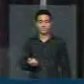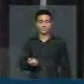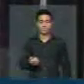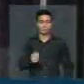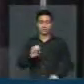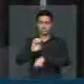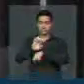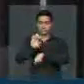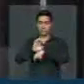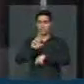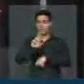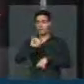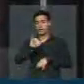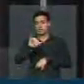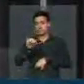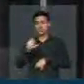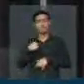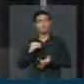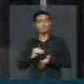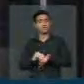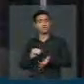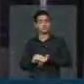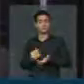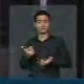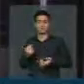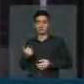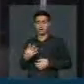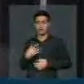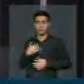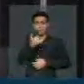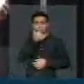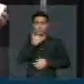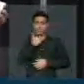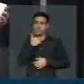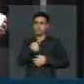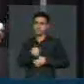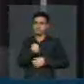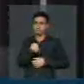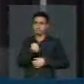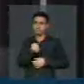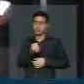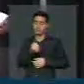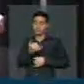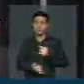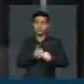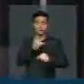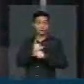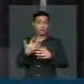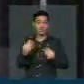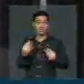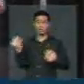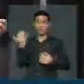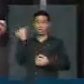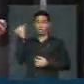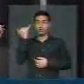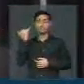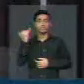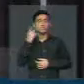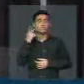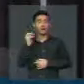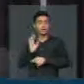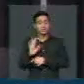estado do Rio de Janeiro. E em 2014, isso não é admissível. A internet é super importante para ajudar